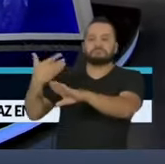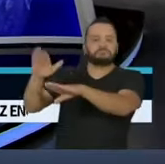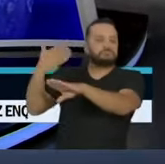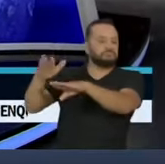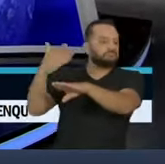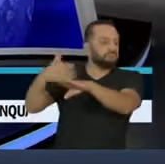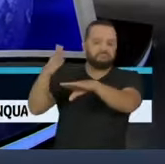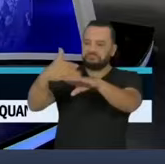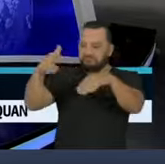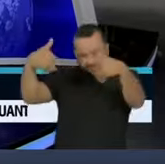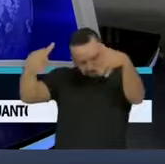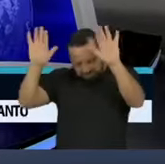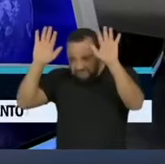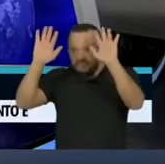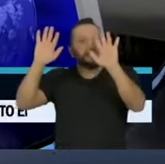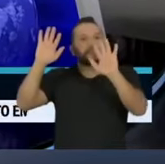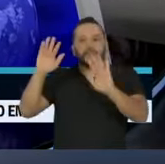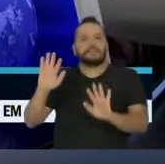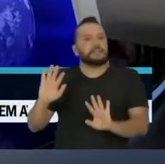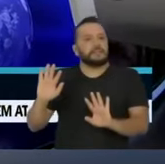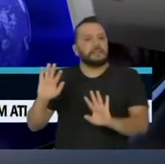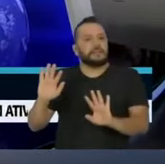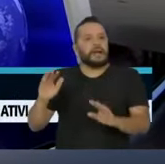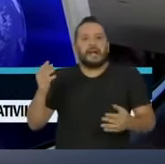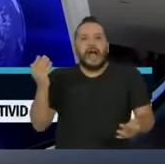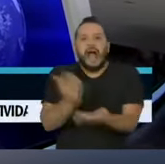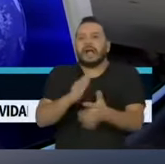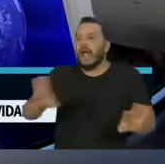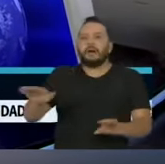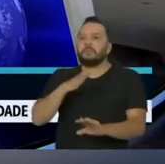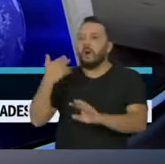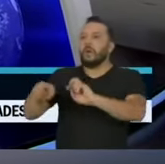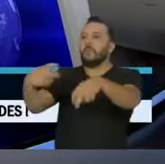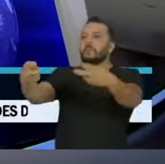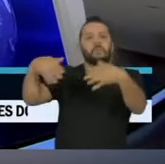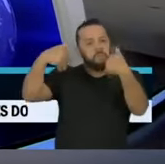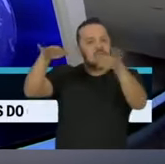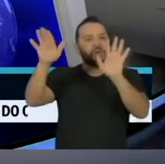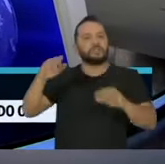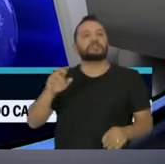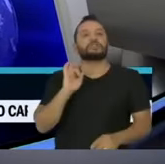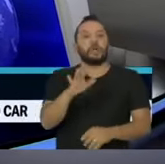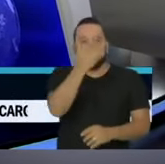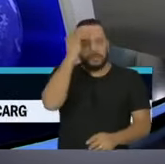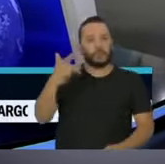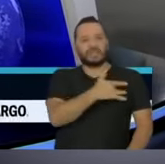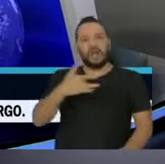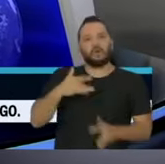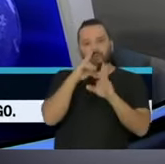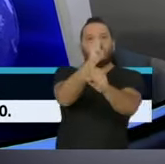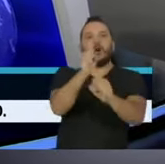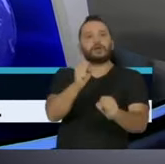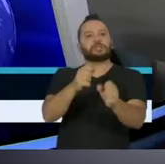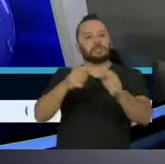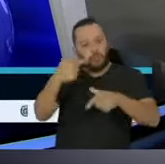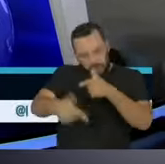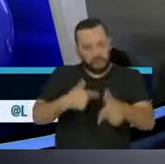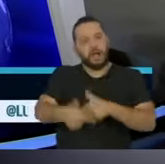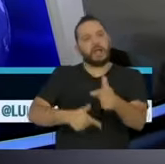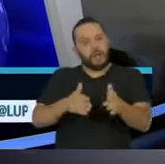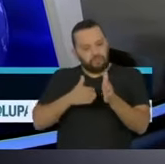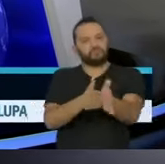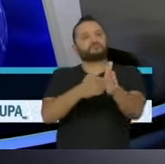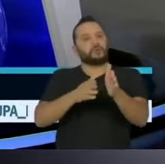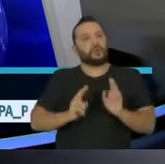que esteja premiando essa isso e vamos acabar logo com essa tortura não vamos ter a a o